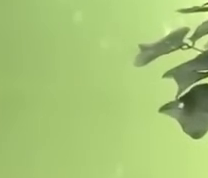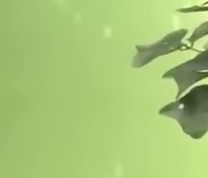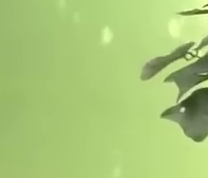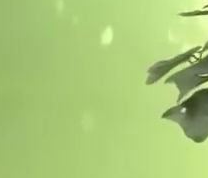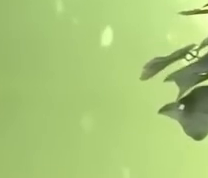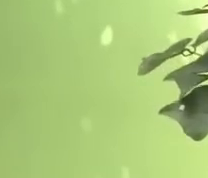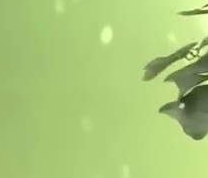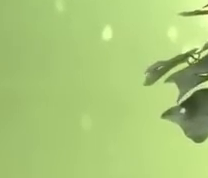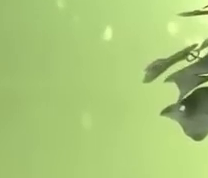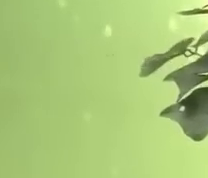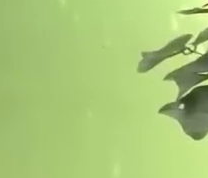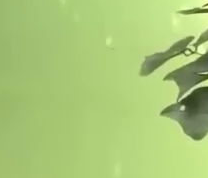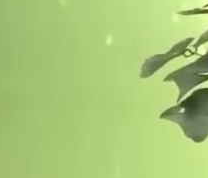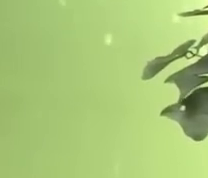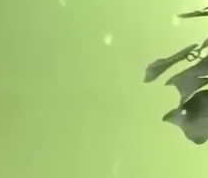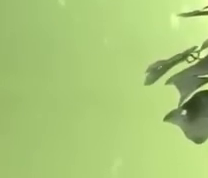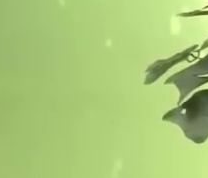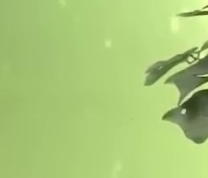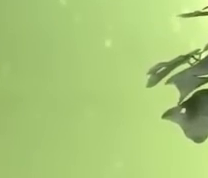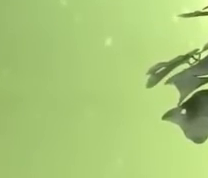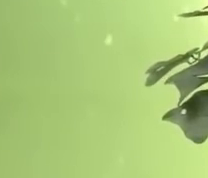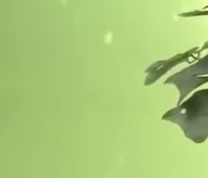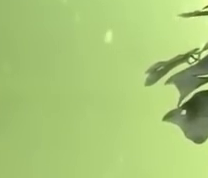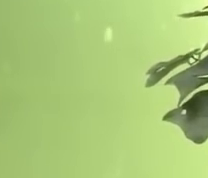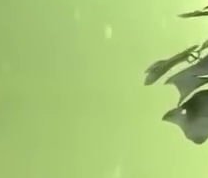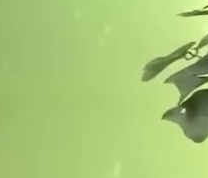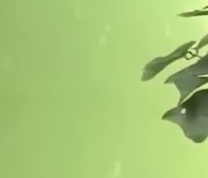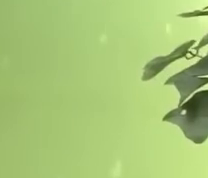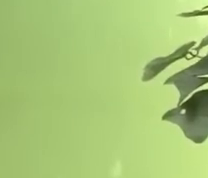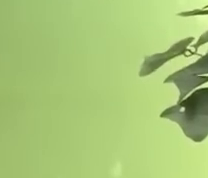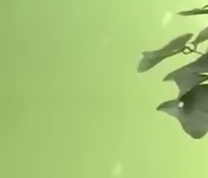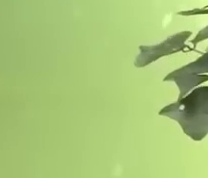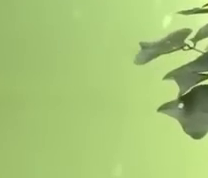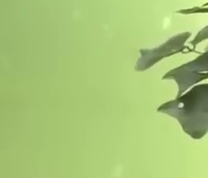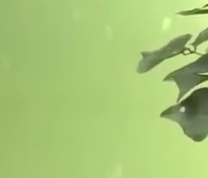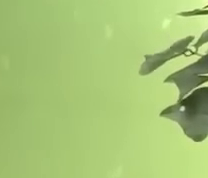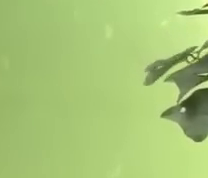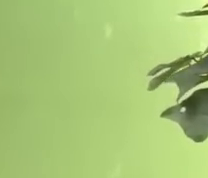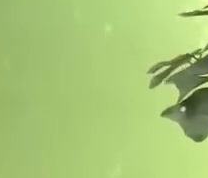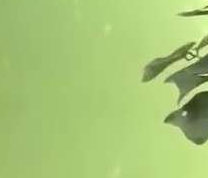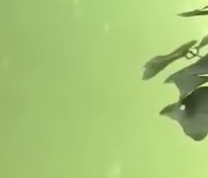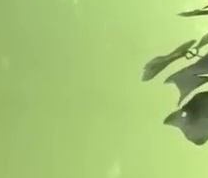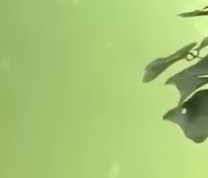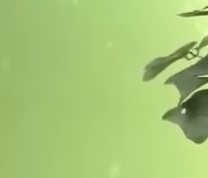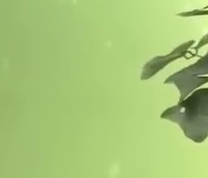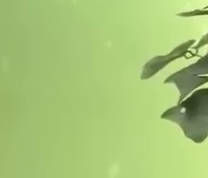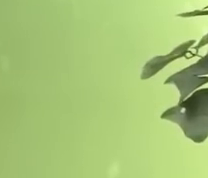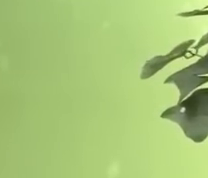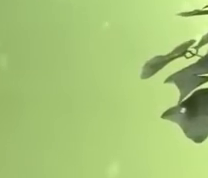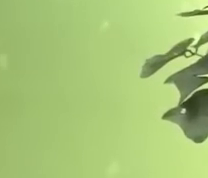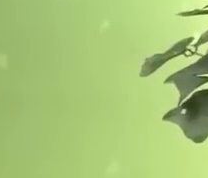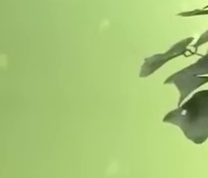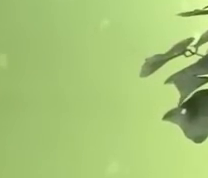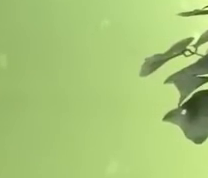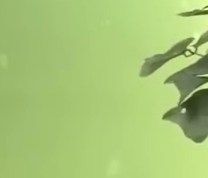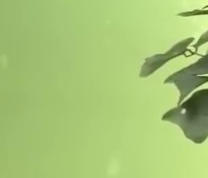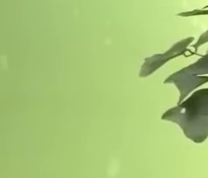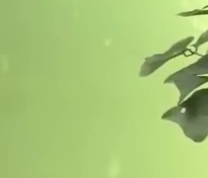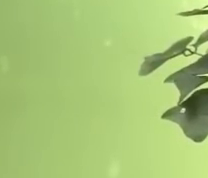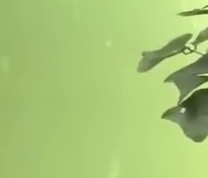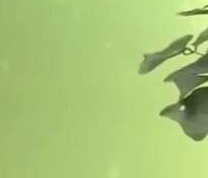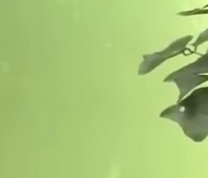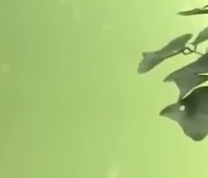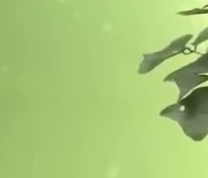Jardim São João. O que diferencia os hospitais das policlínicas e da UPA são as UTIs e outros serviços de